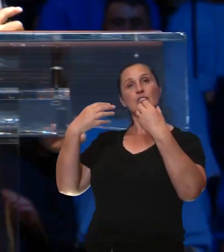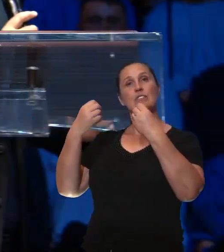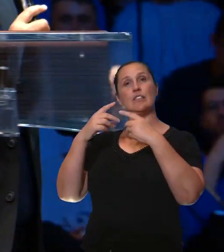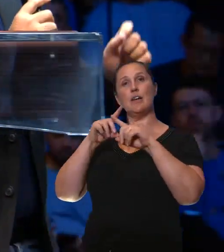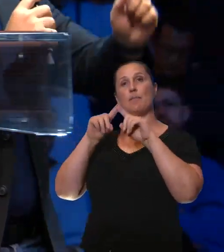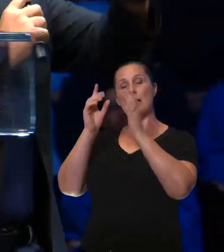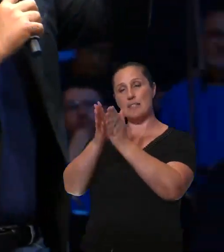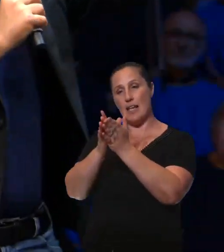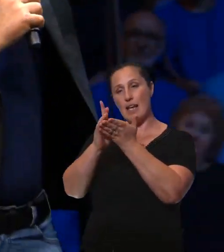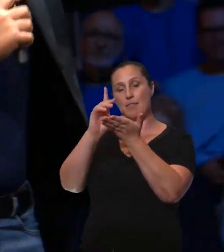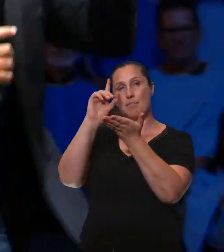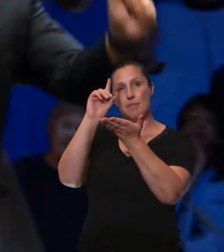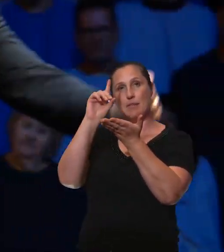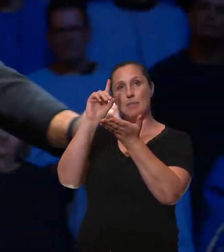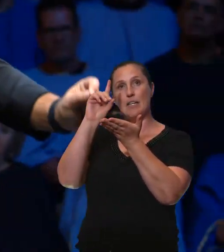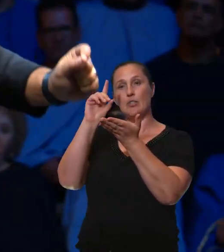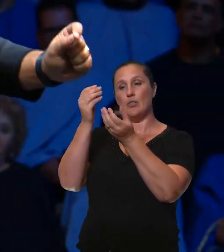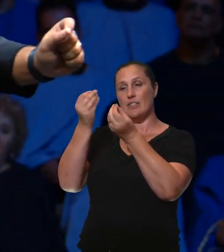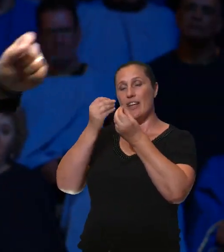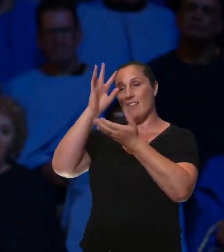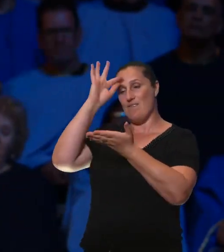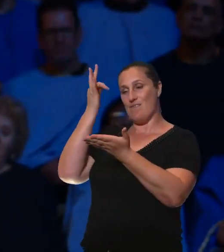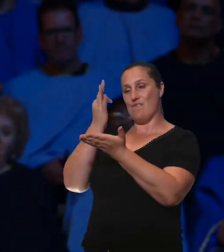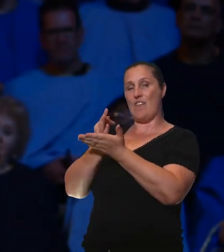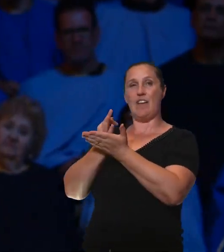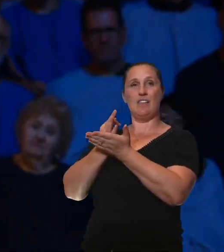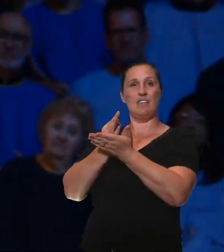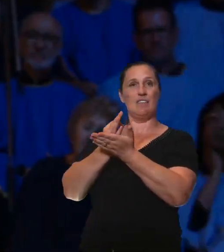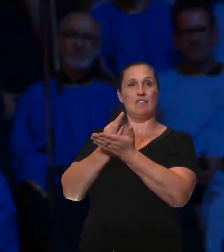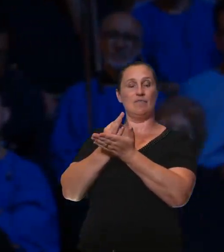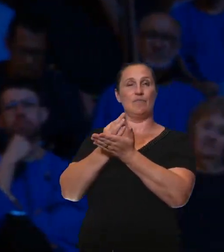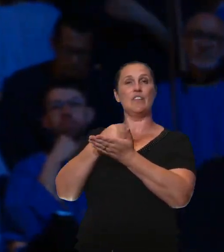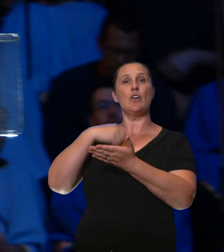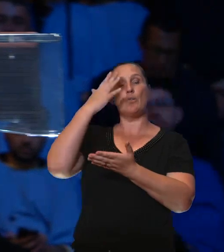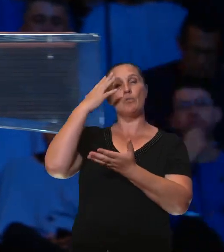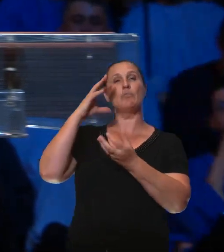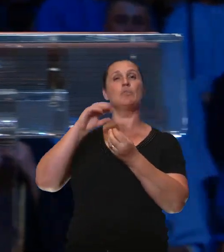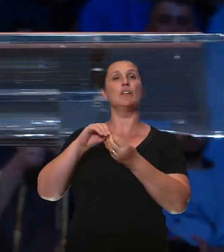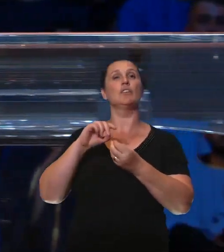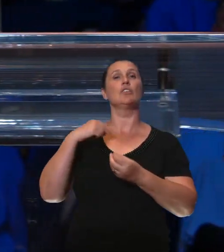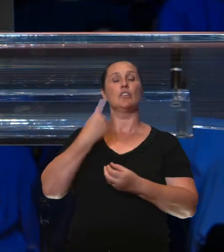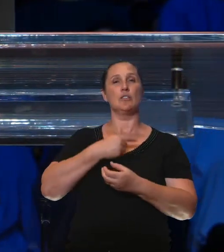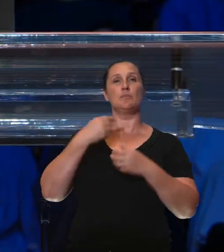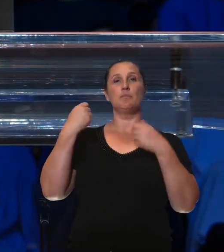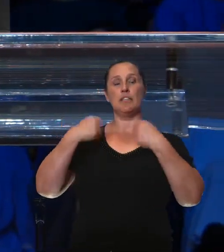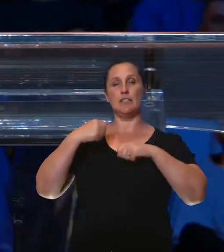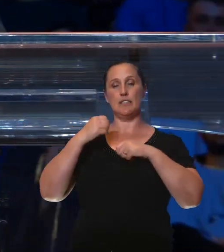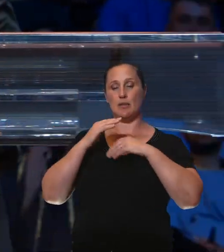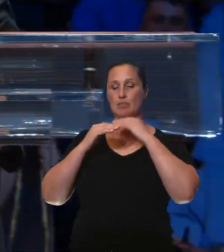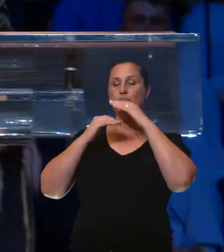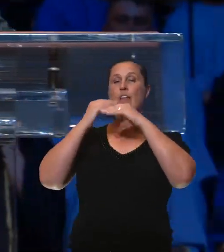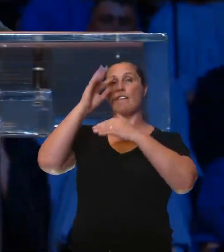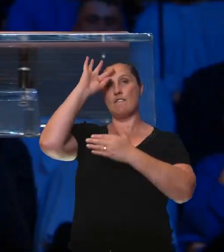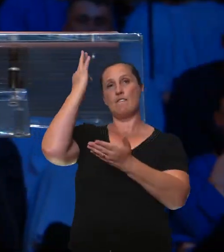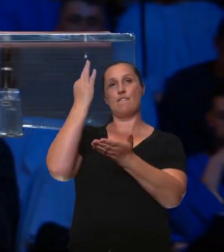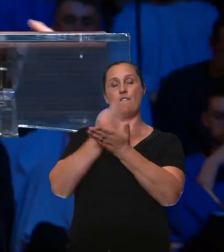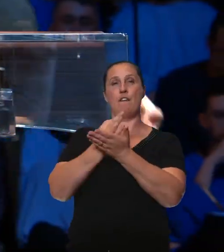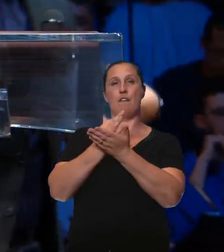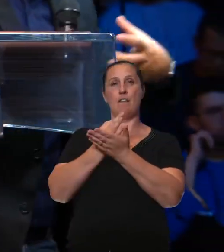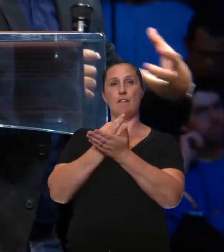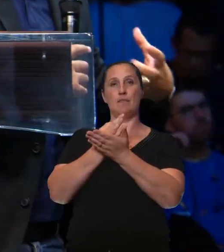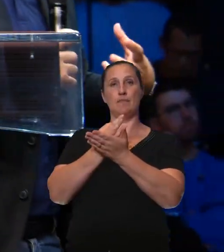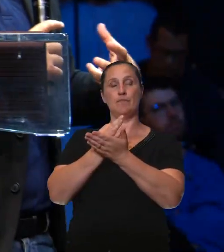de Deus gera em nós fé. Eu entendo que precisamos crescer em fé como igreja. Eu entendo